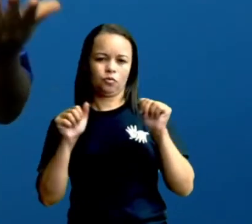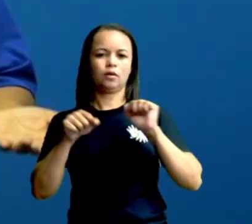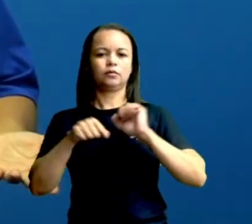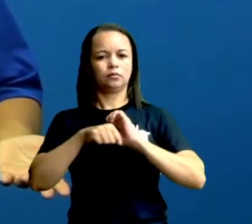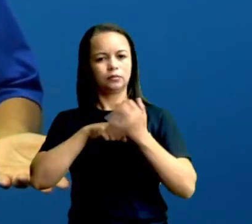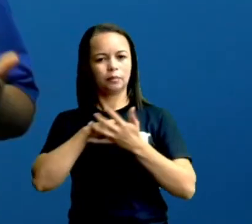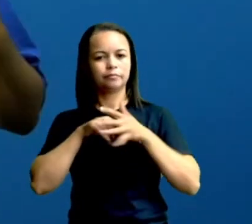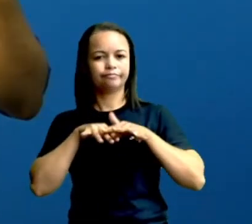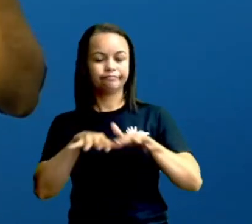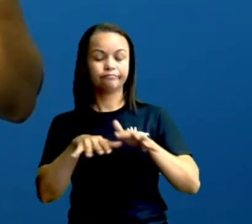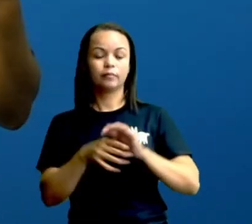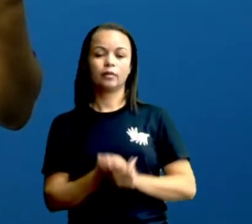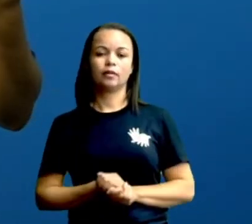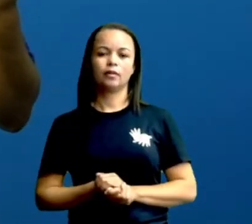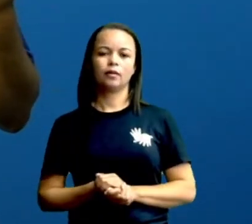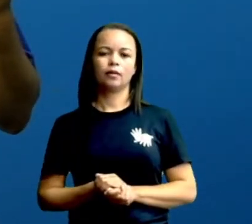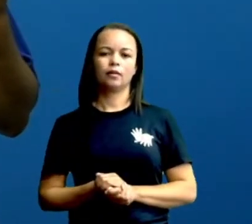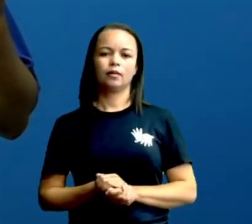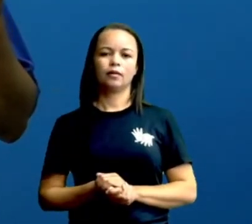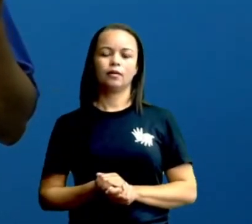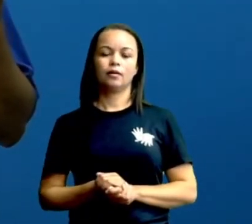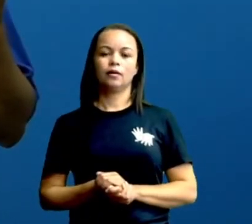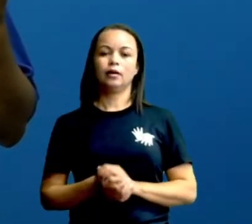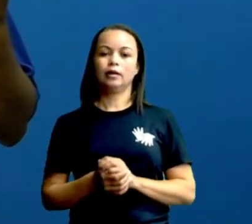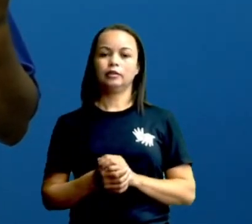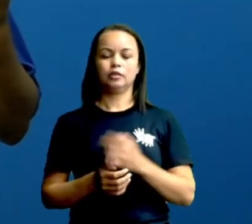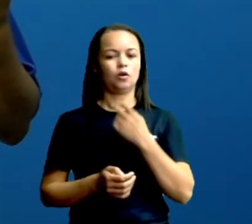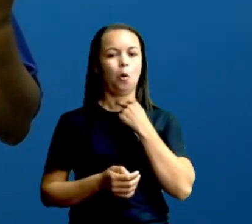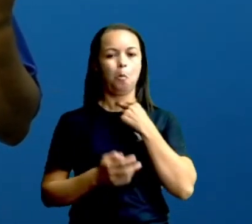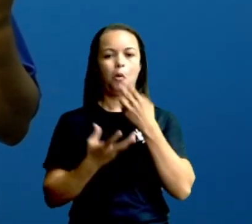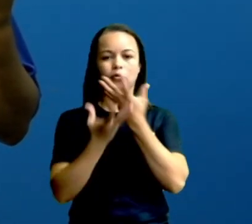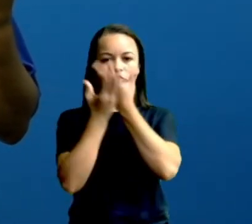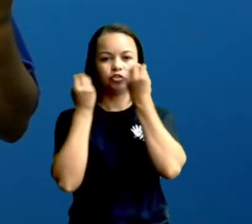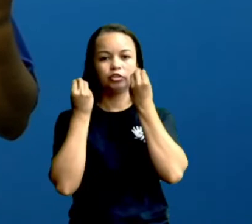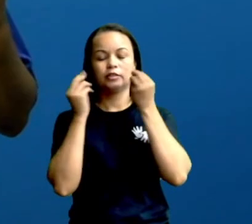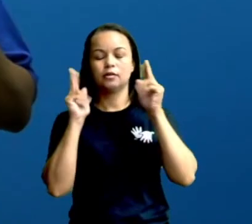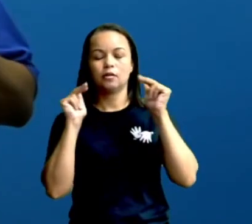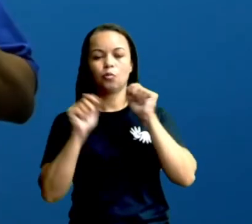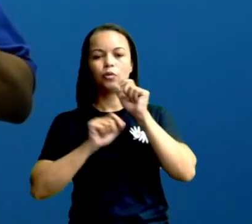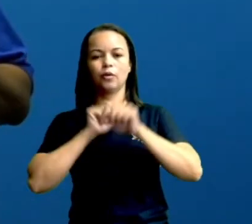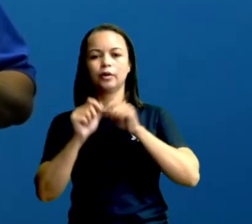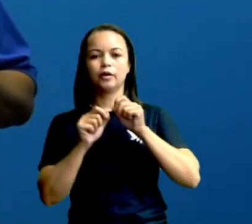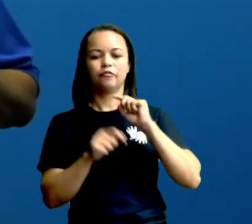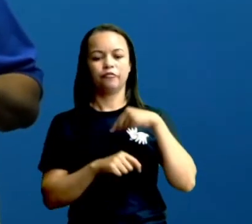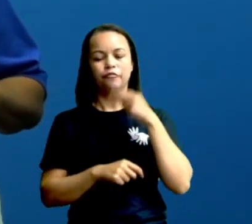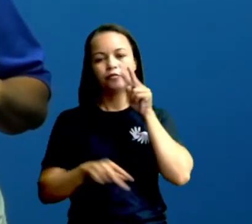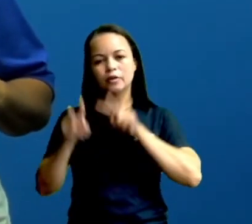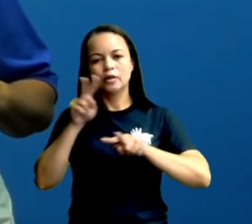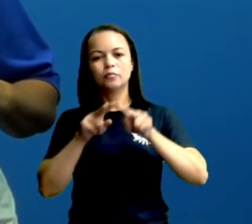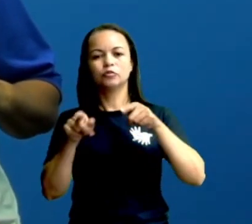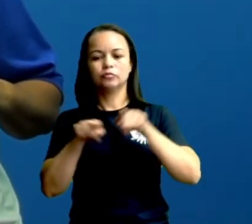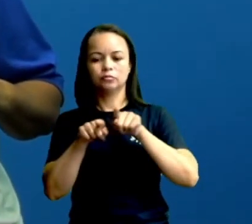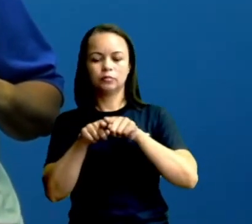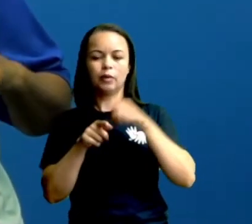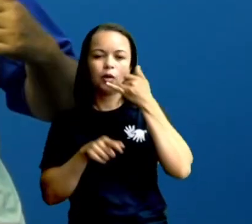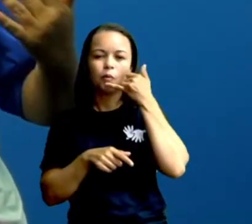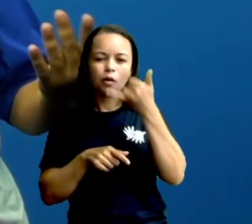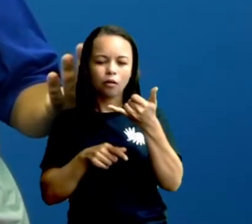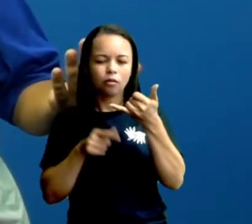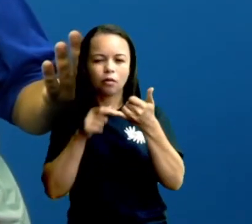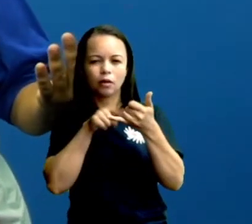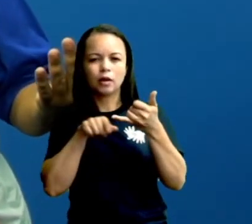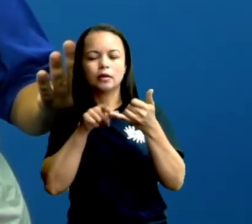pandemia. Mas a gente não pode esquecer, né, que nessa aula nós vimos também que o uso excessivo desses